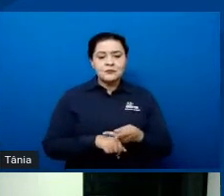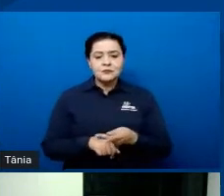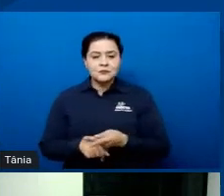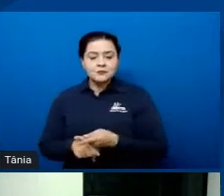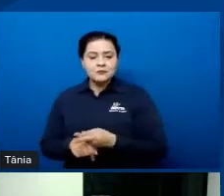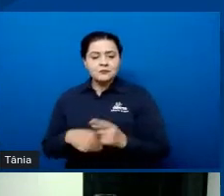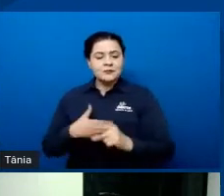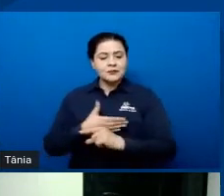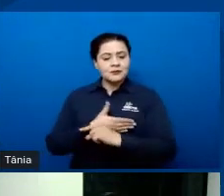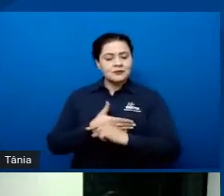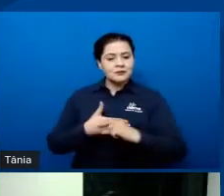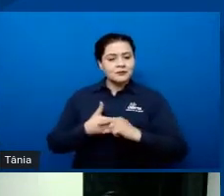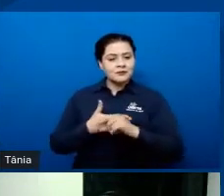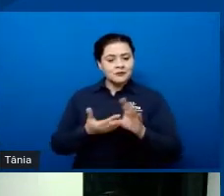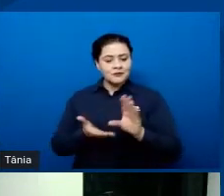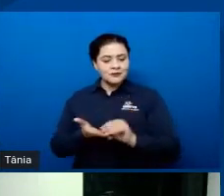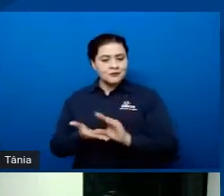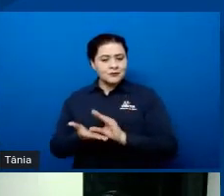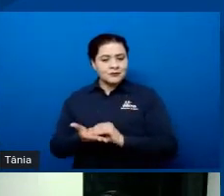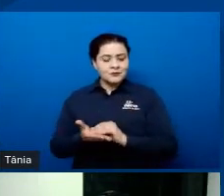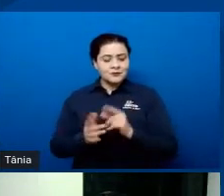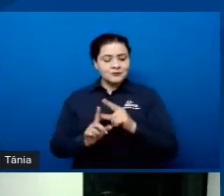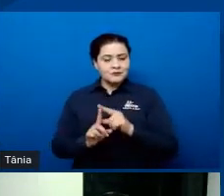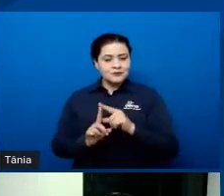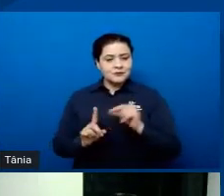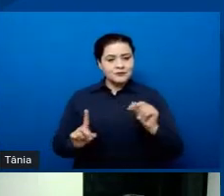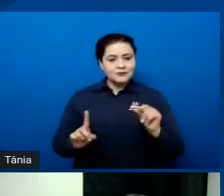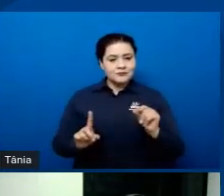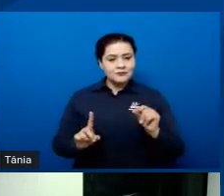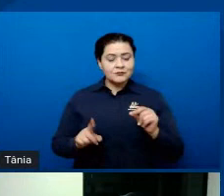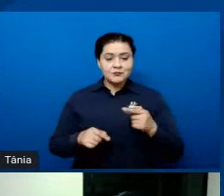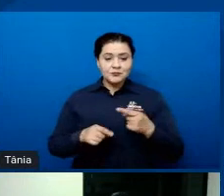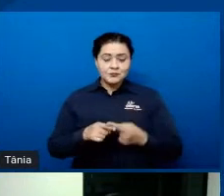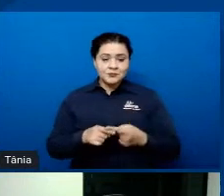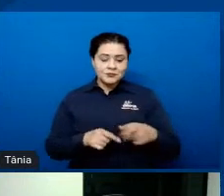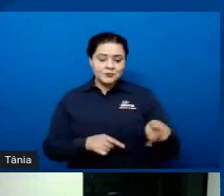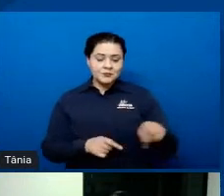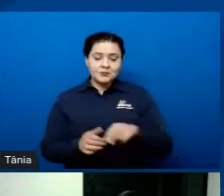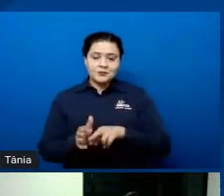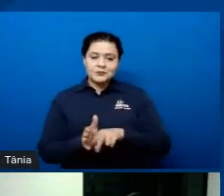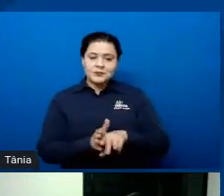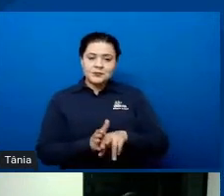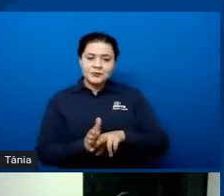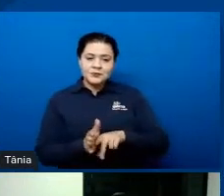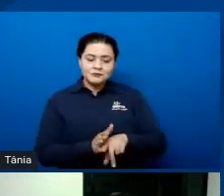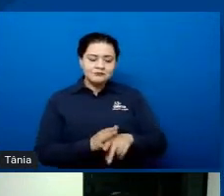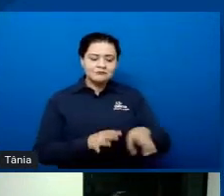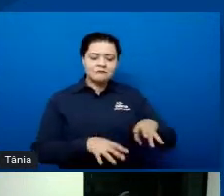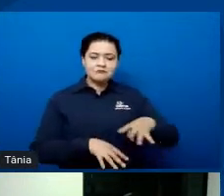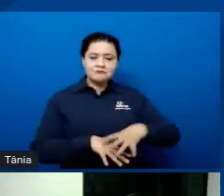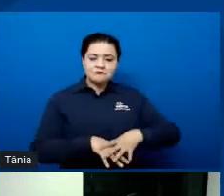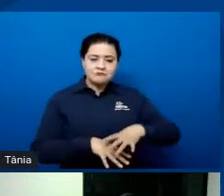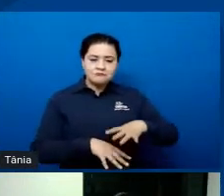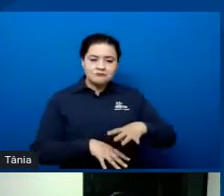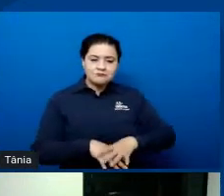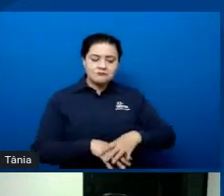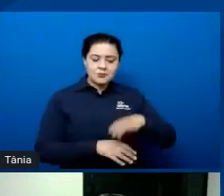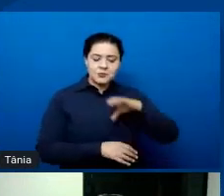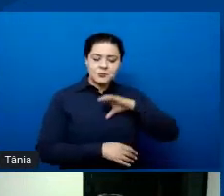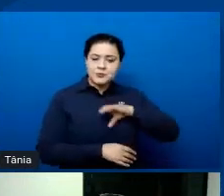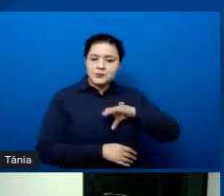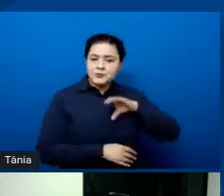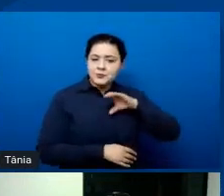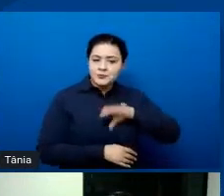de conteúdo digital para a realidade aumentada. Então, a gente está buscando professores de biologia, professores de matemática, professores de língua portuguesa, professores